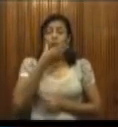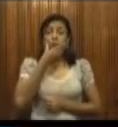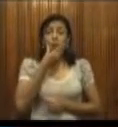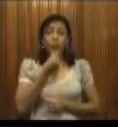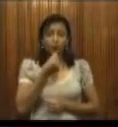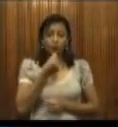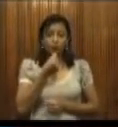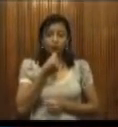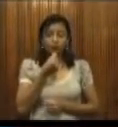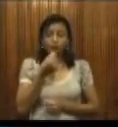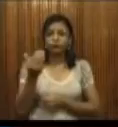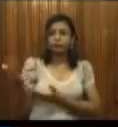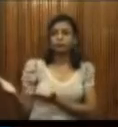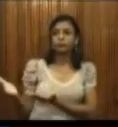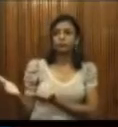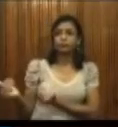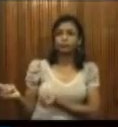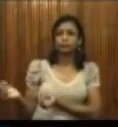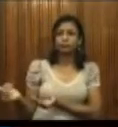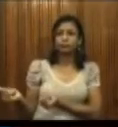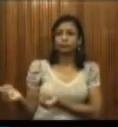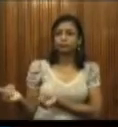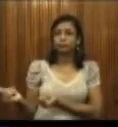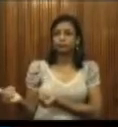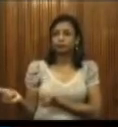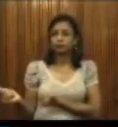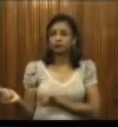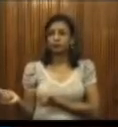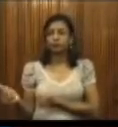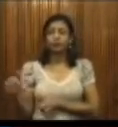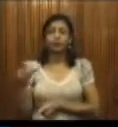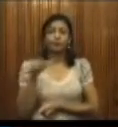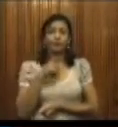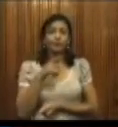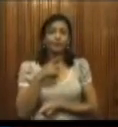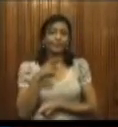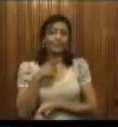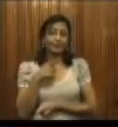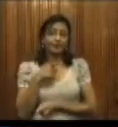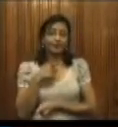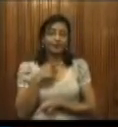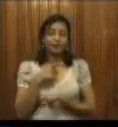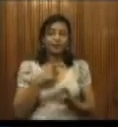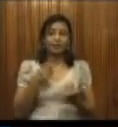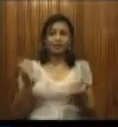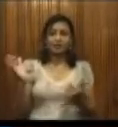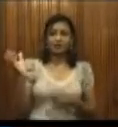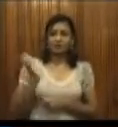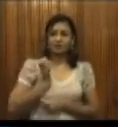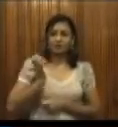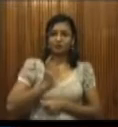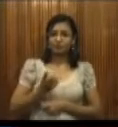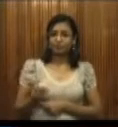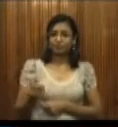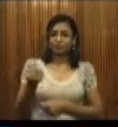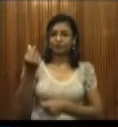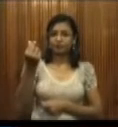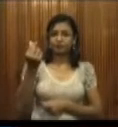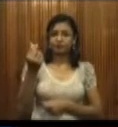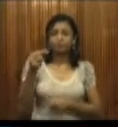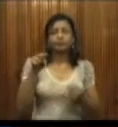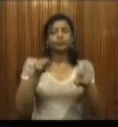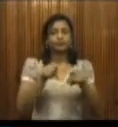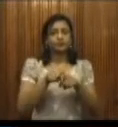por que eu disse que ele tem tudo? Ele tem riqueza e ele tem juventude. Mas a Bíblia vai dizer algo